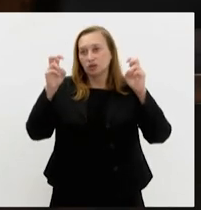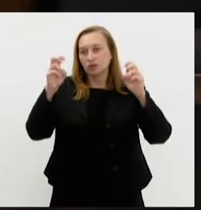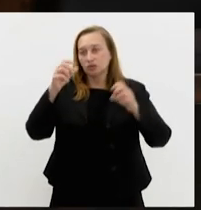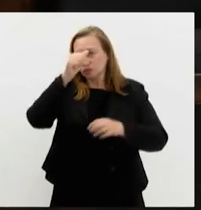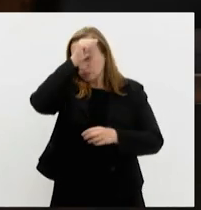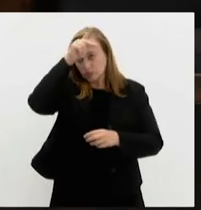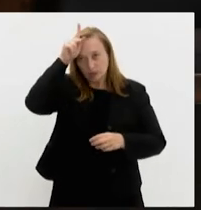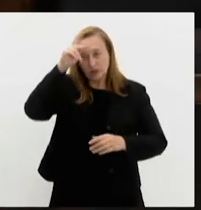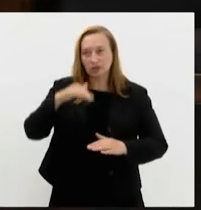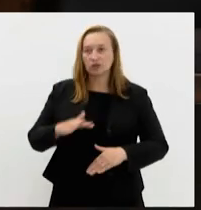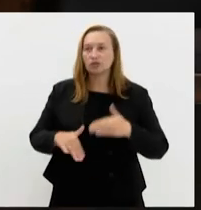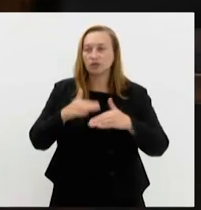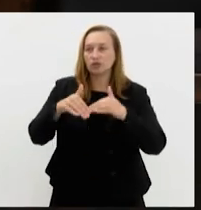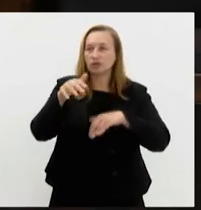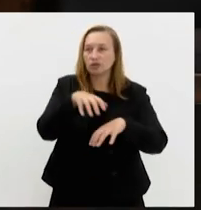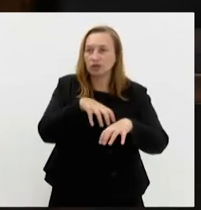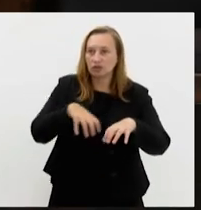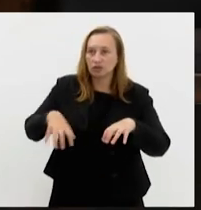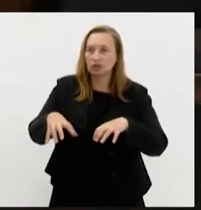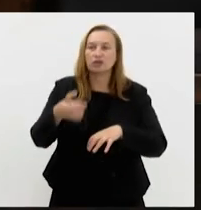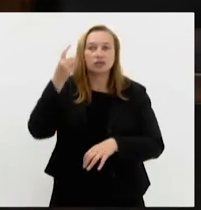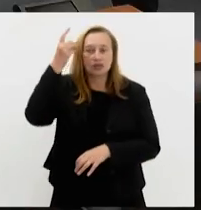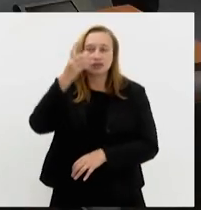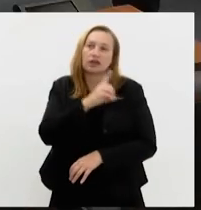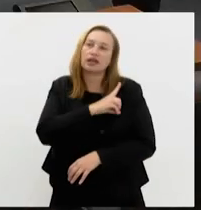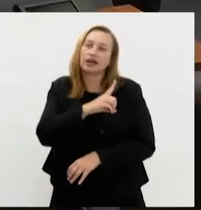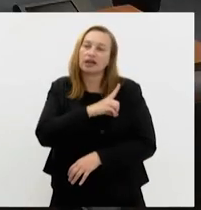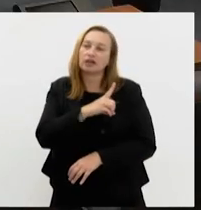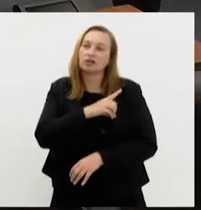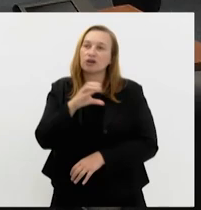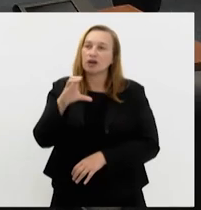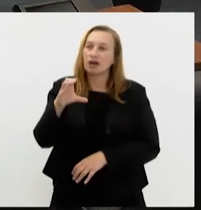Regional, deputado delegado Carlos Augusto.